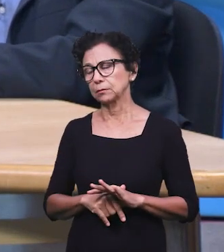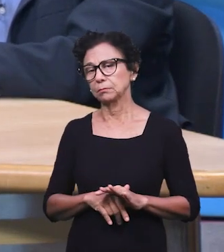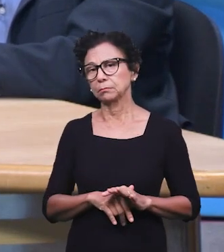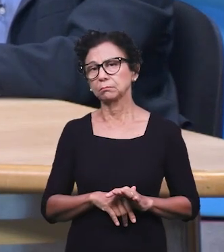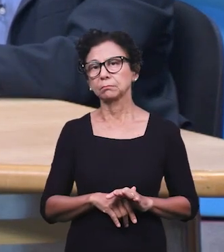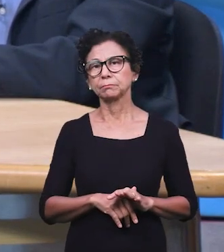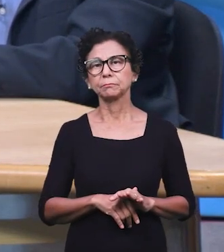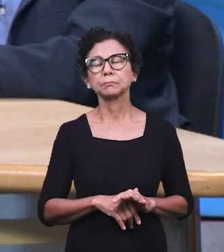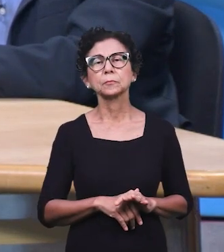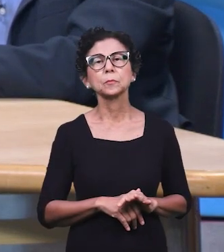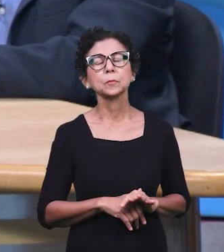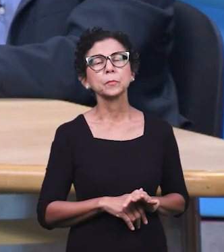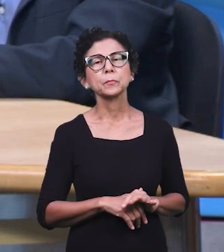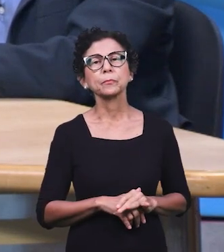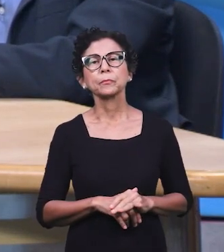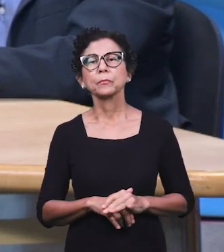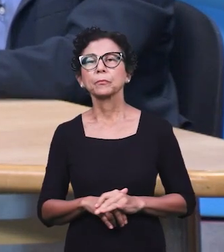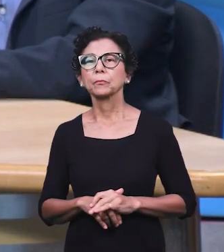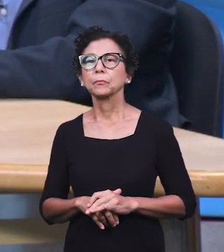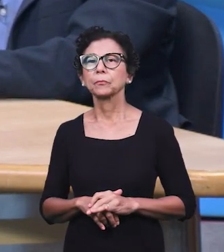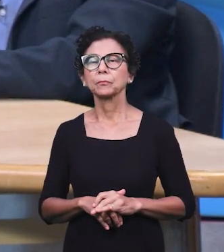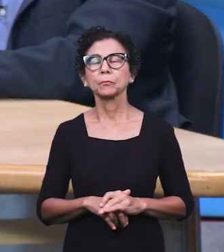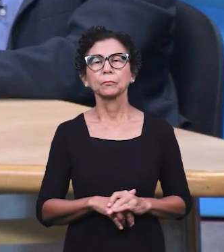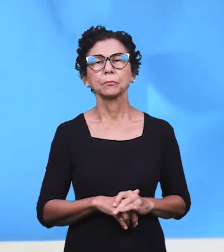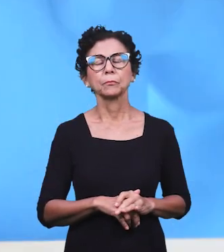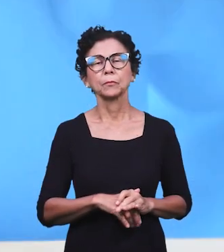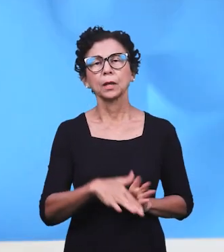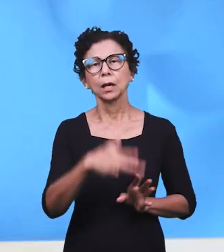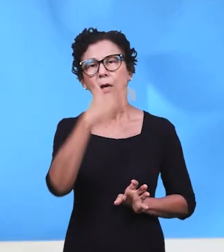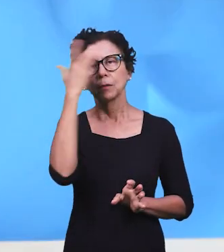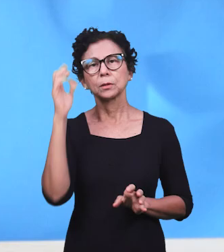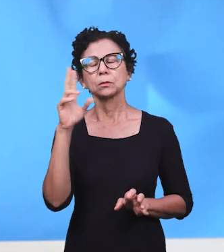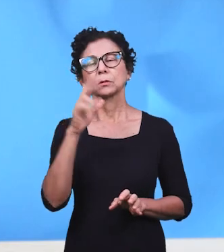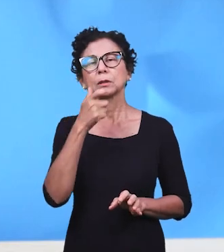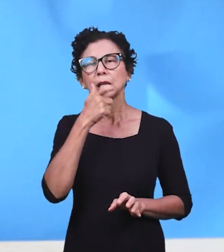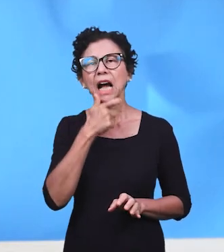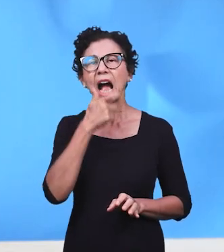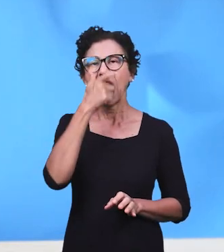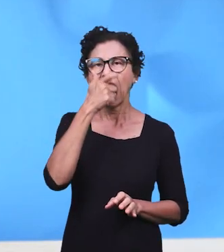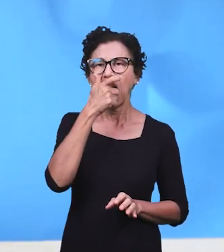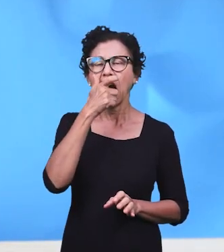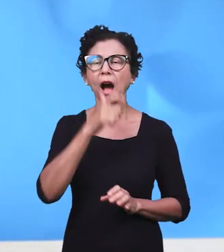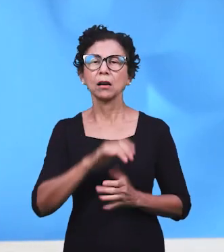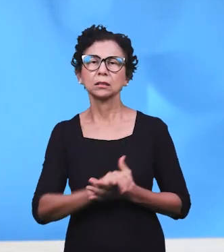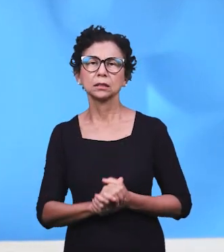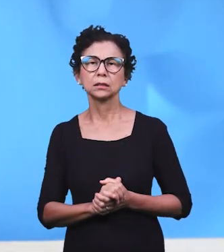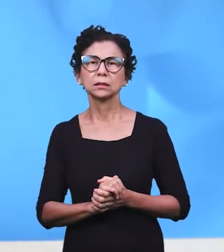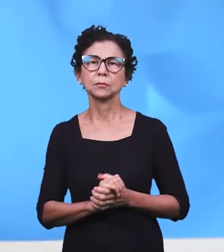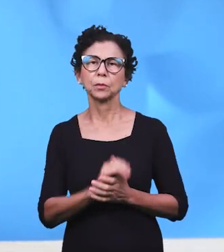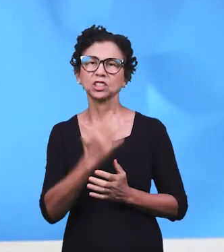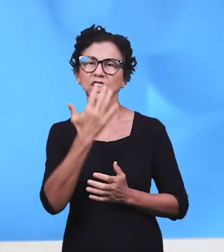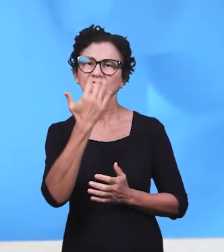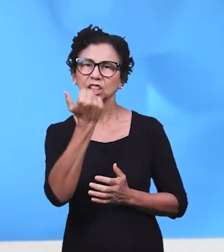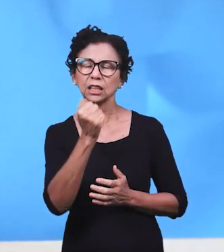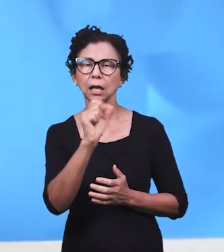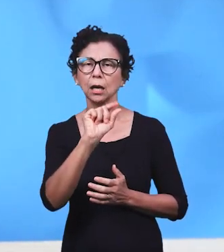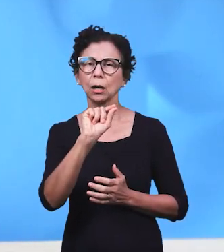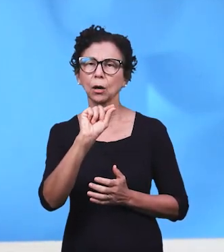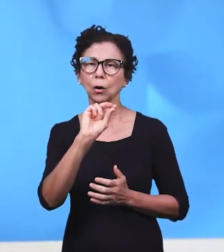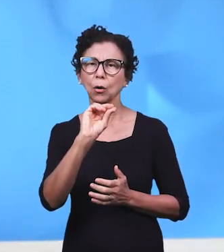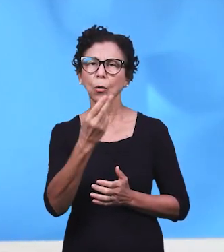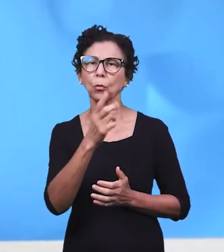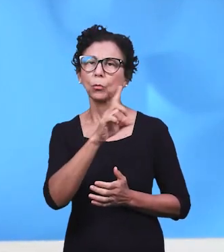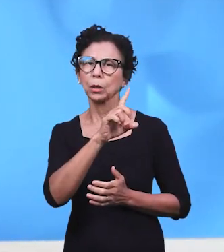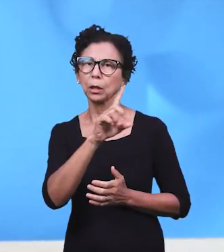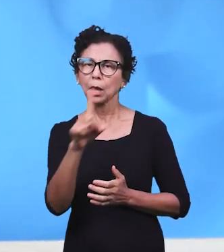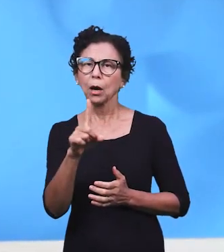Nós temos que entender que o paciente, mesmo usando prótese parcial, total, removível, ele precisa ter